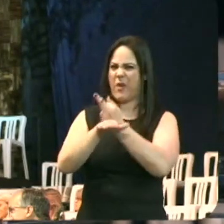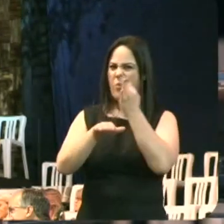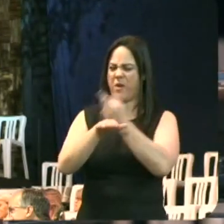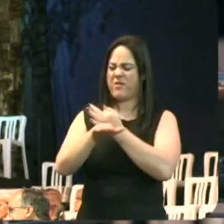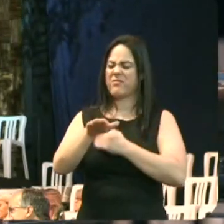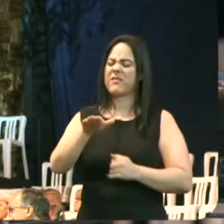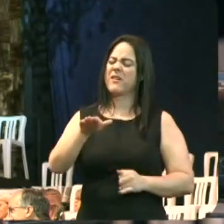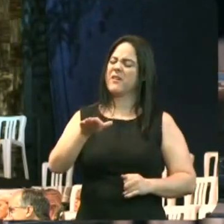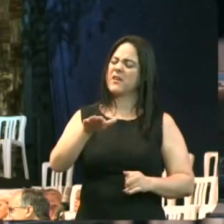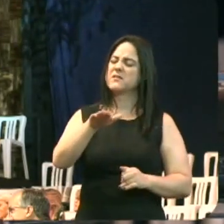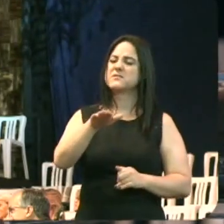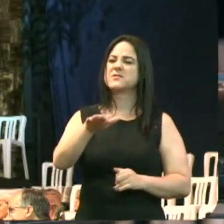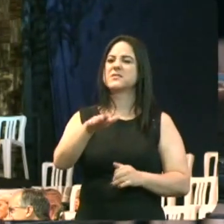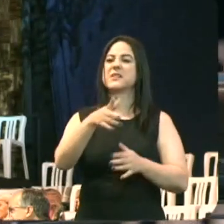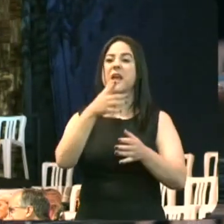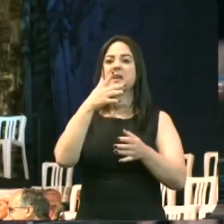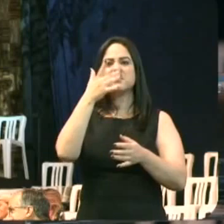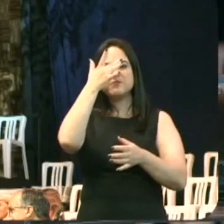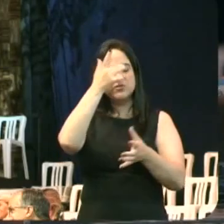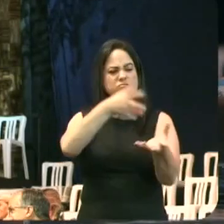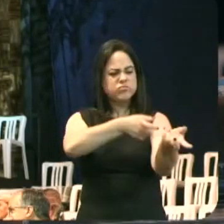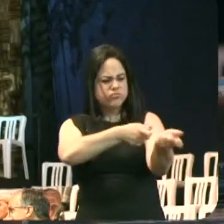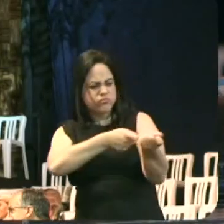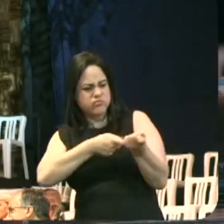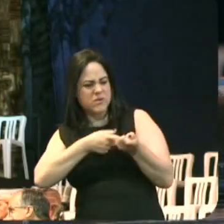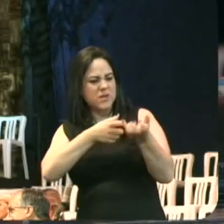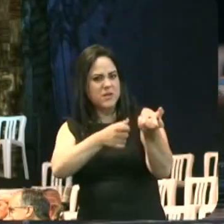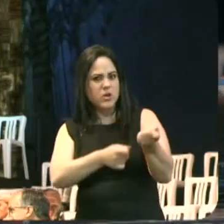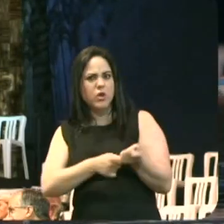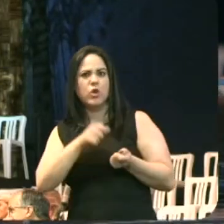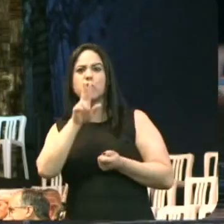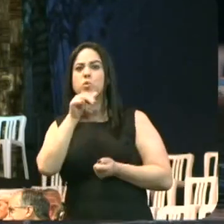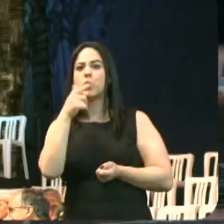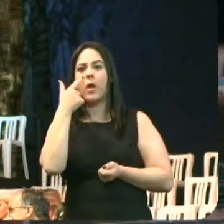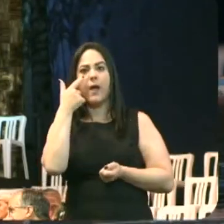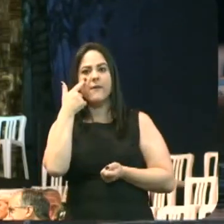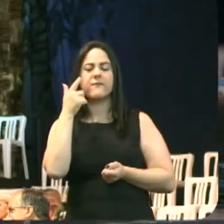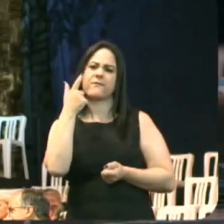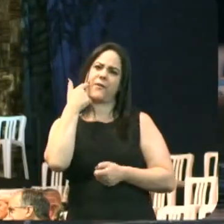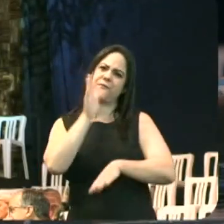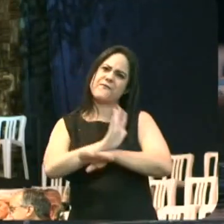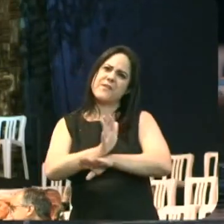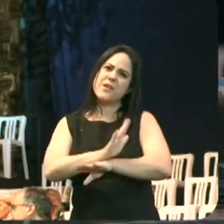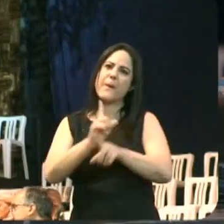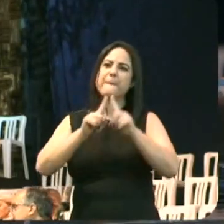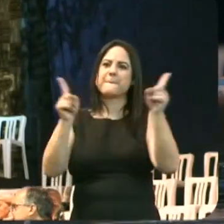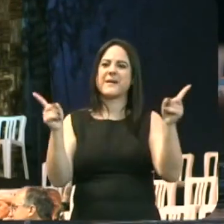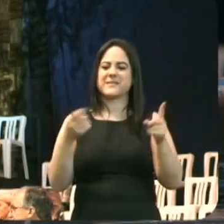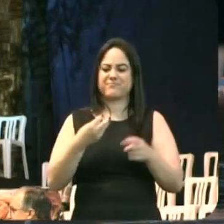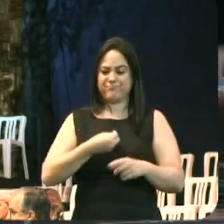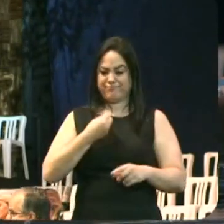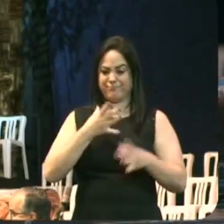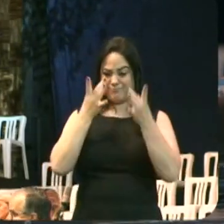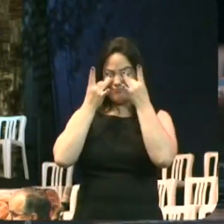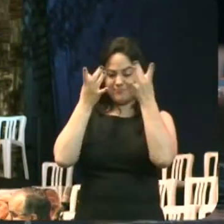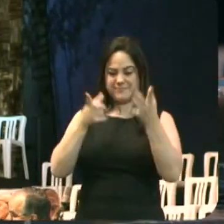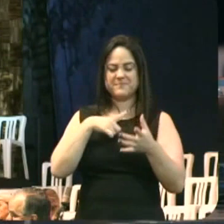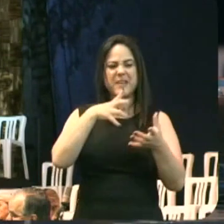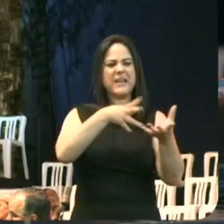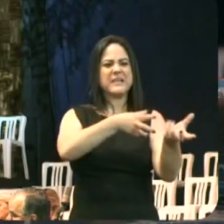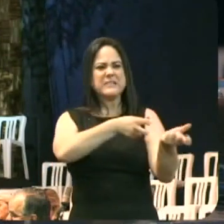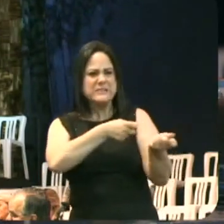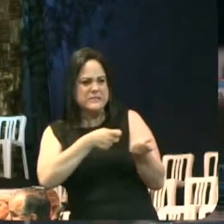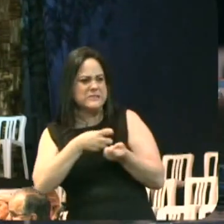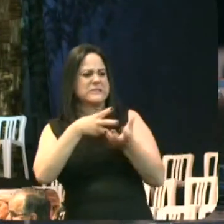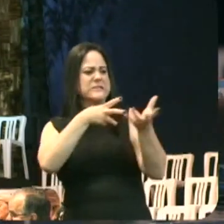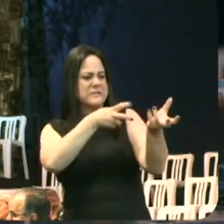E os caras vão puxando com a mão, assim, um negócio esquisito, nunca tinha visto na minha vida. Assim, tinha visto em filme, mas não, né, no carro. E aí vai e